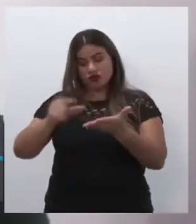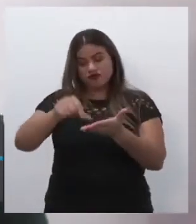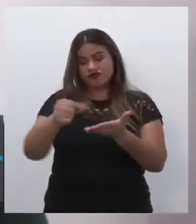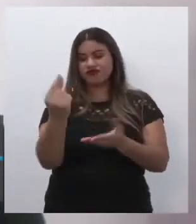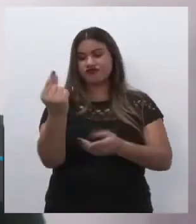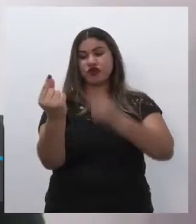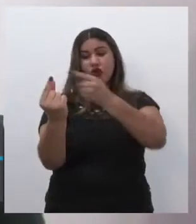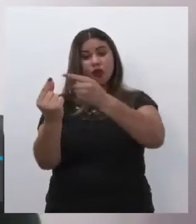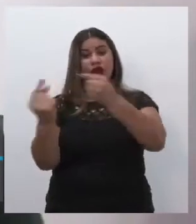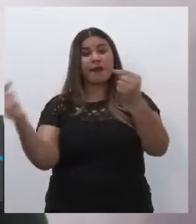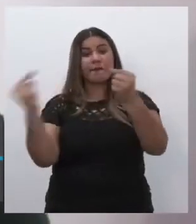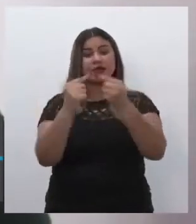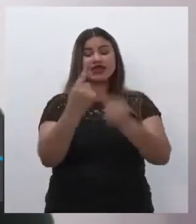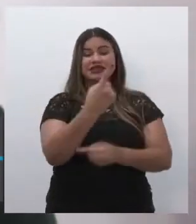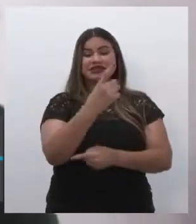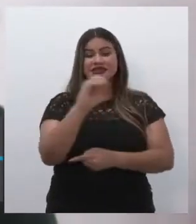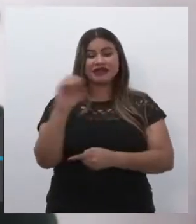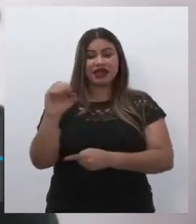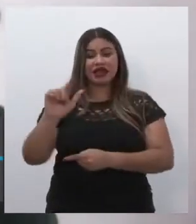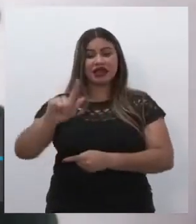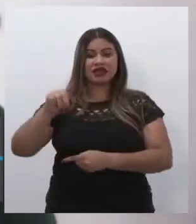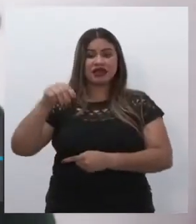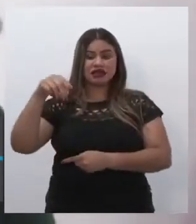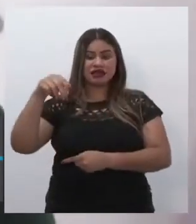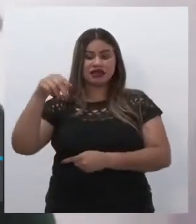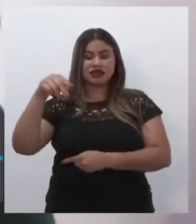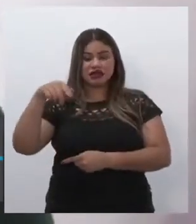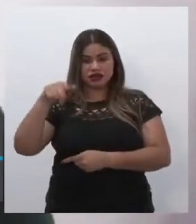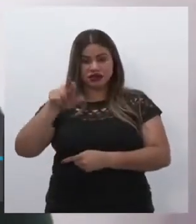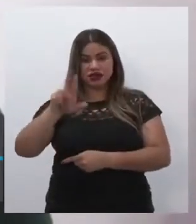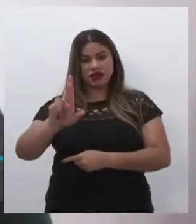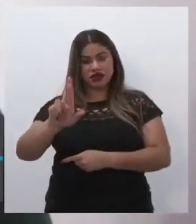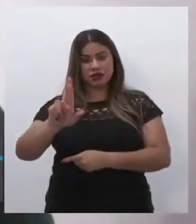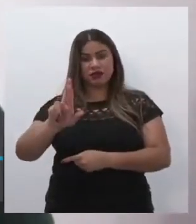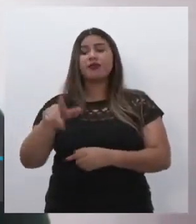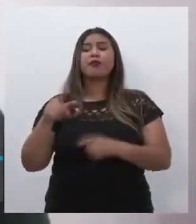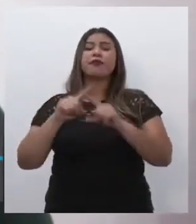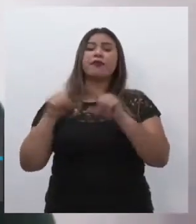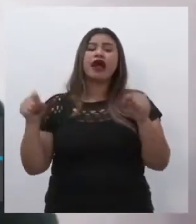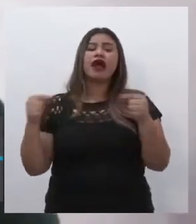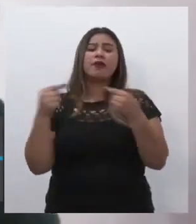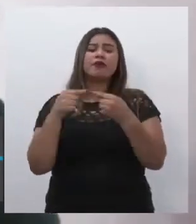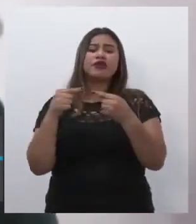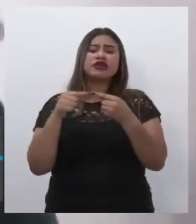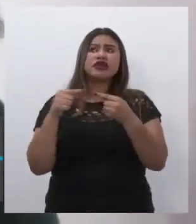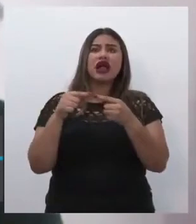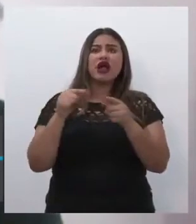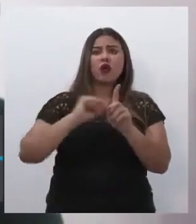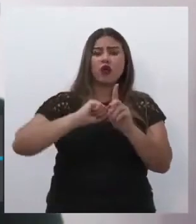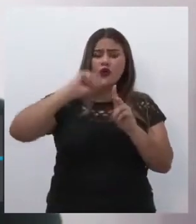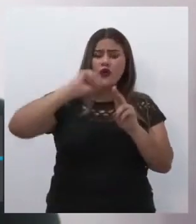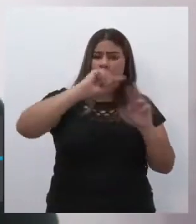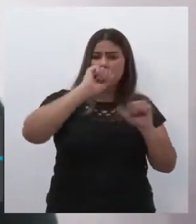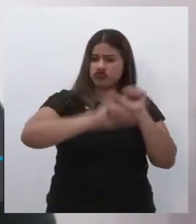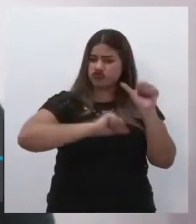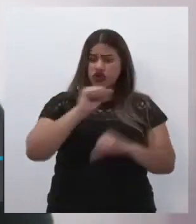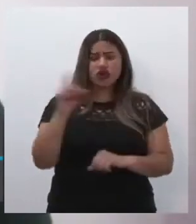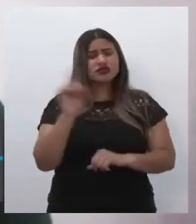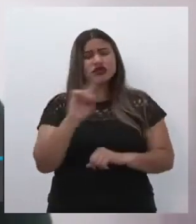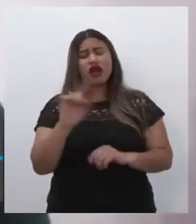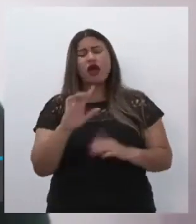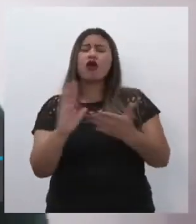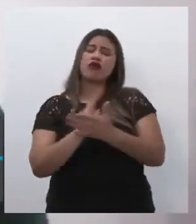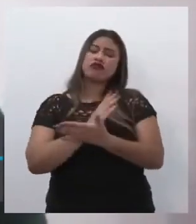se trata de transformação de unidades, né? Mas sim de quantidades. Uma fatia tem 100 gramas,